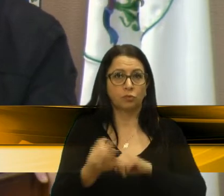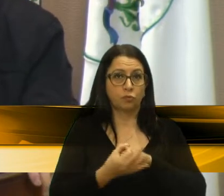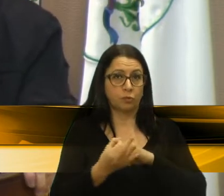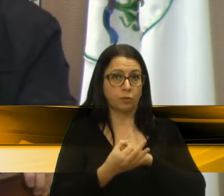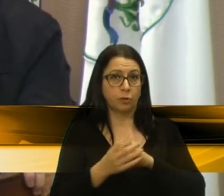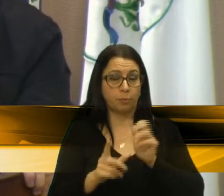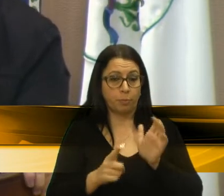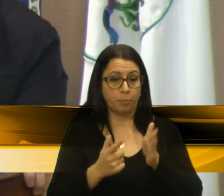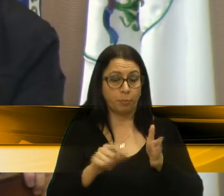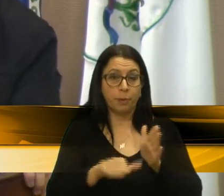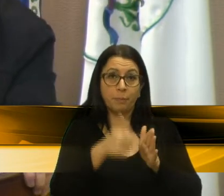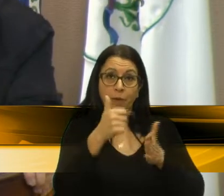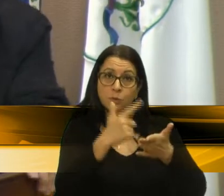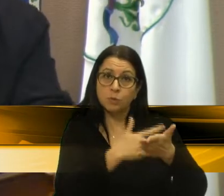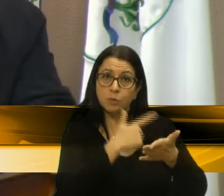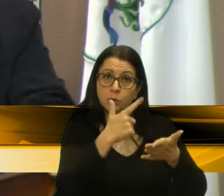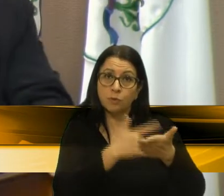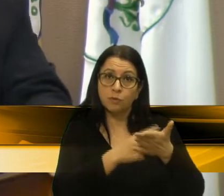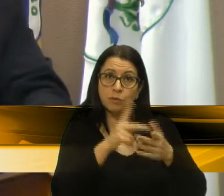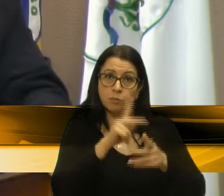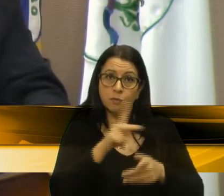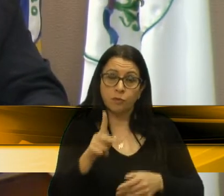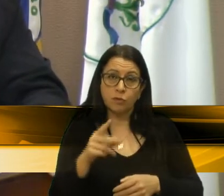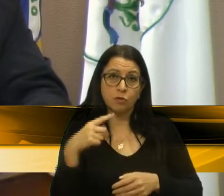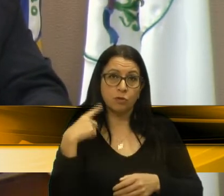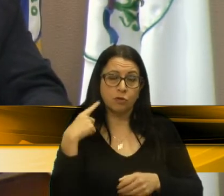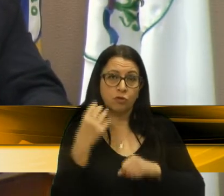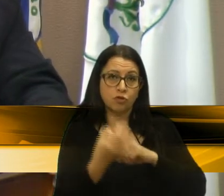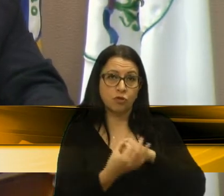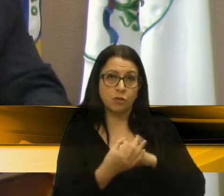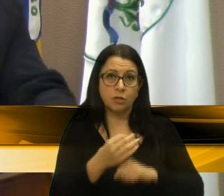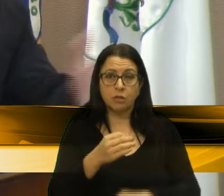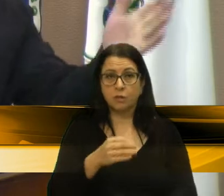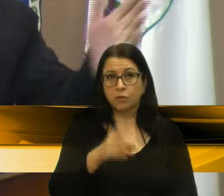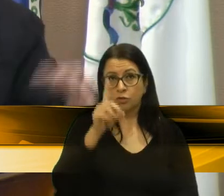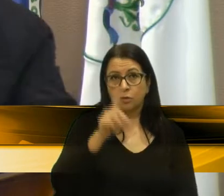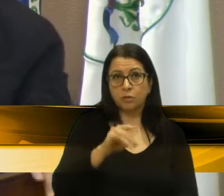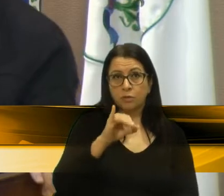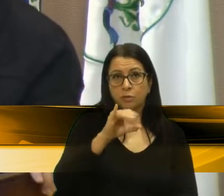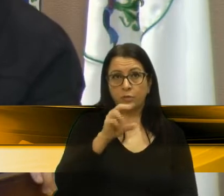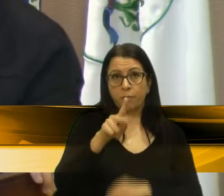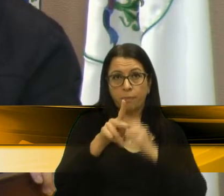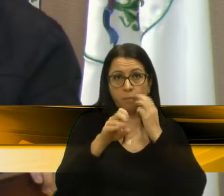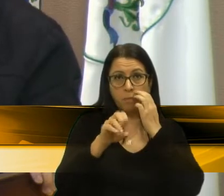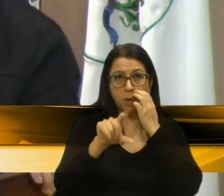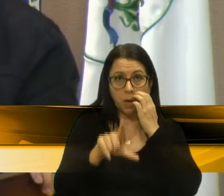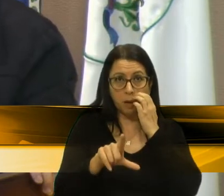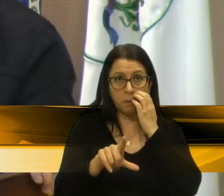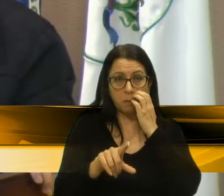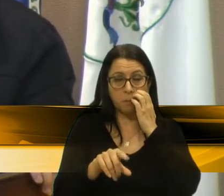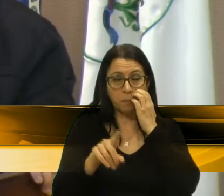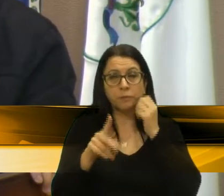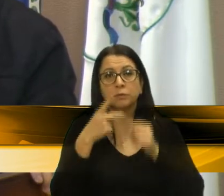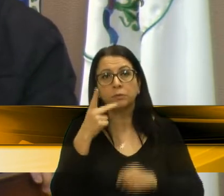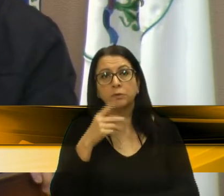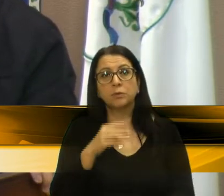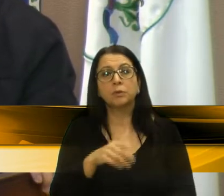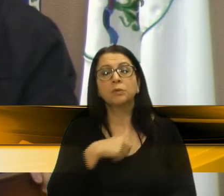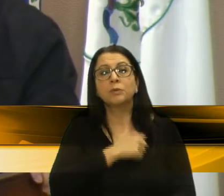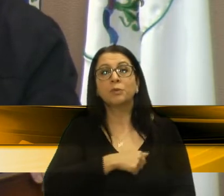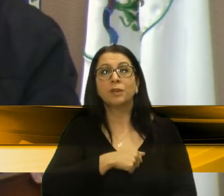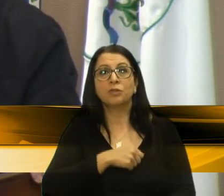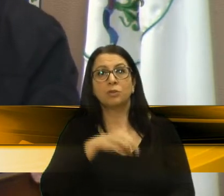primeiros livros que os professores de Direito Penal, especialmente o saudoso Marino Cury, nos referia, dizia assim, por